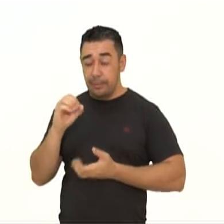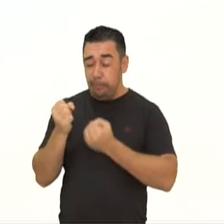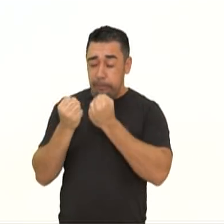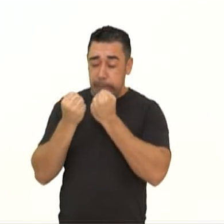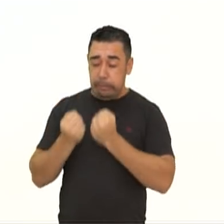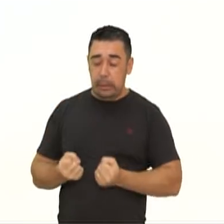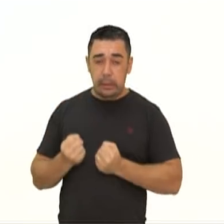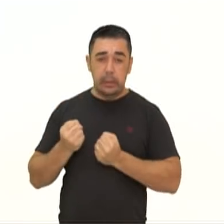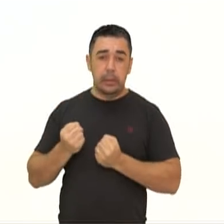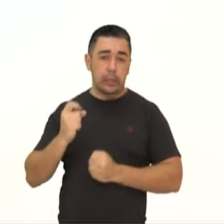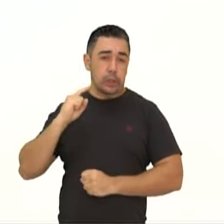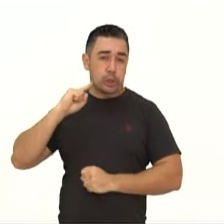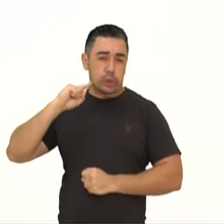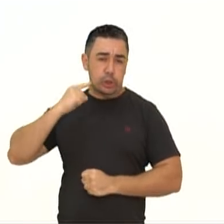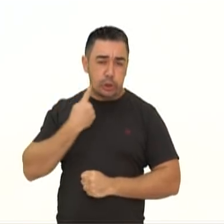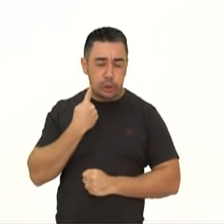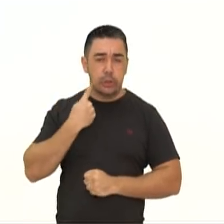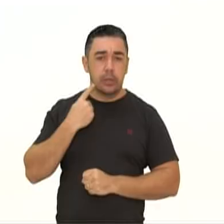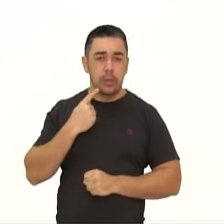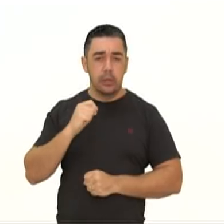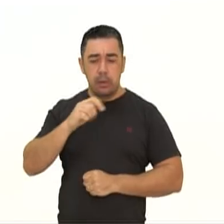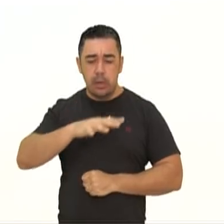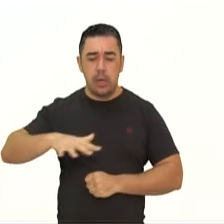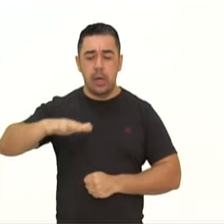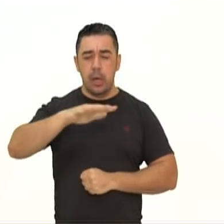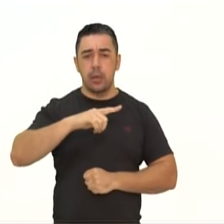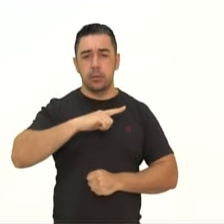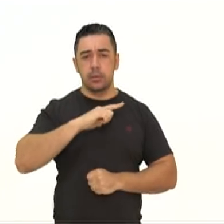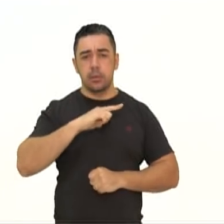Em toda a orla do Rio, foram recolhidas